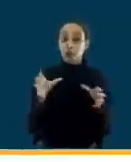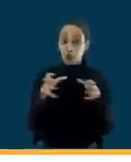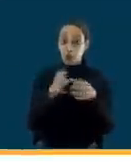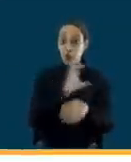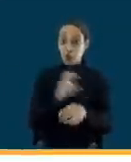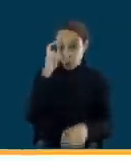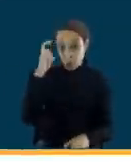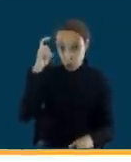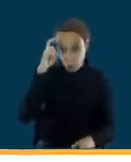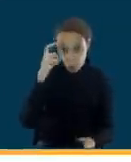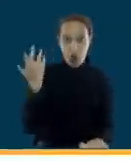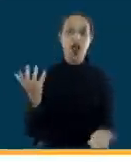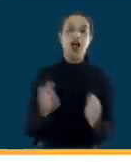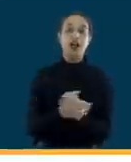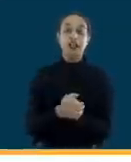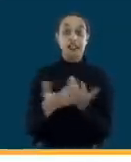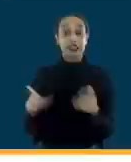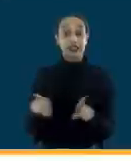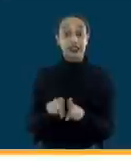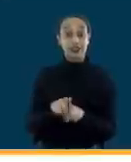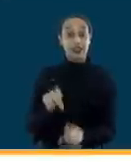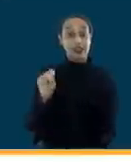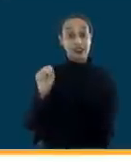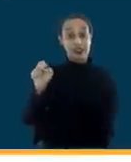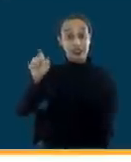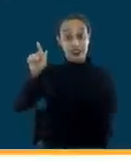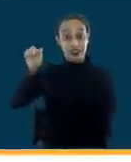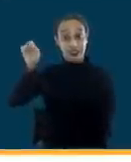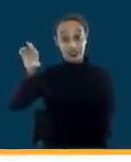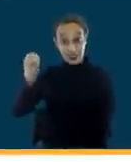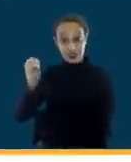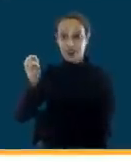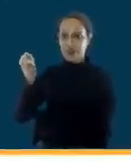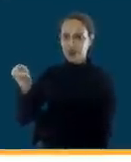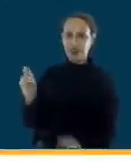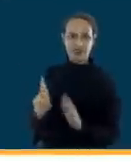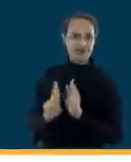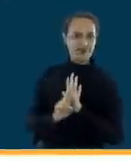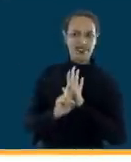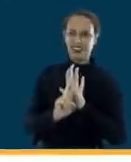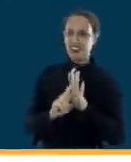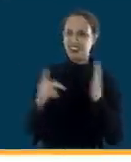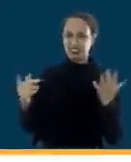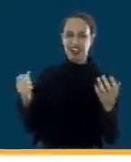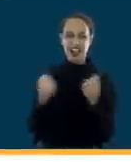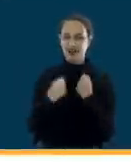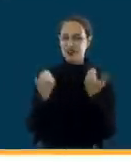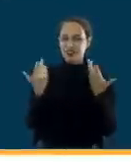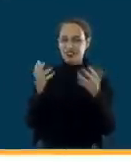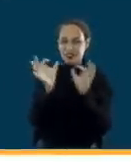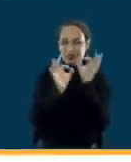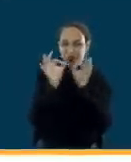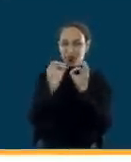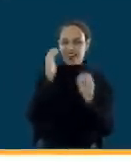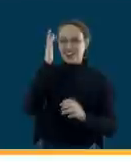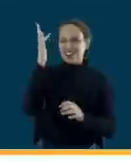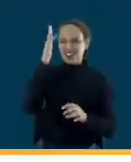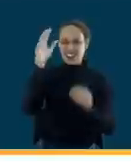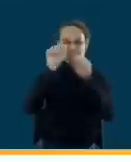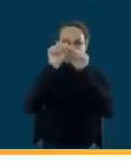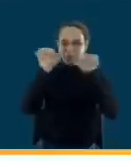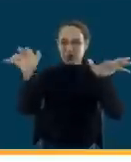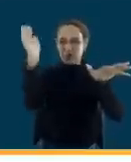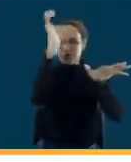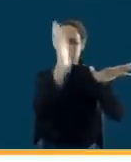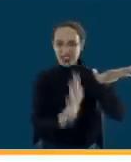historiador, escritor, idealizador do programa Cultura Viva dos Pontos de Cultura, um semeador de sonhos e projetos pelo Brasil e pela América